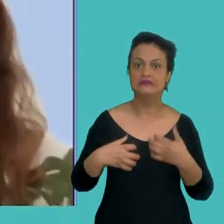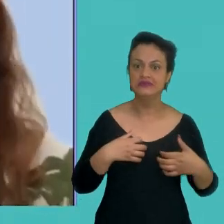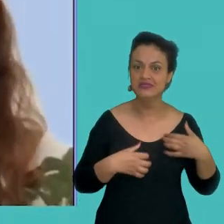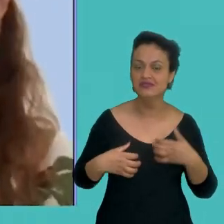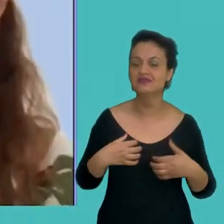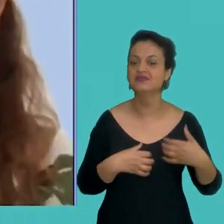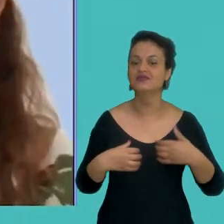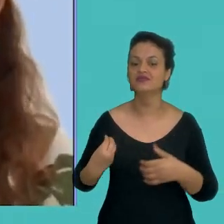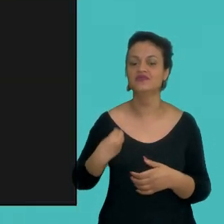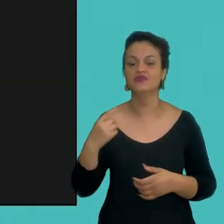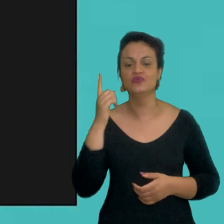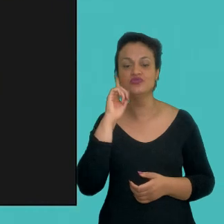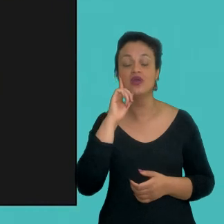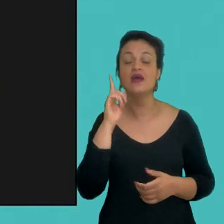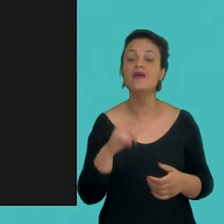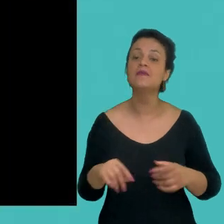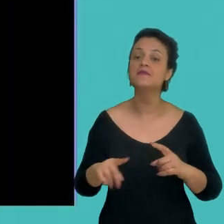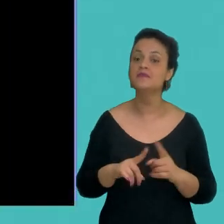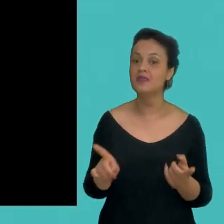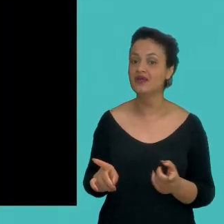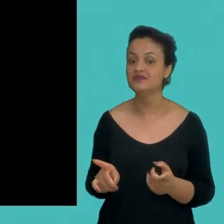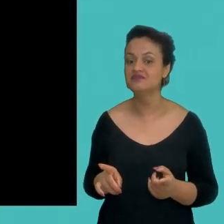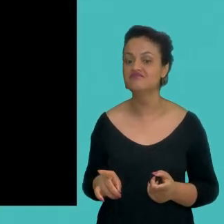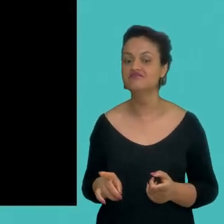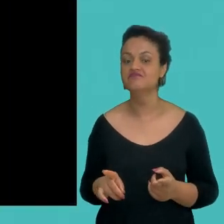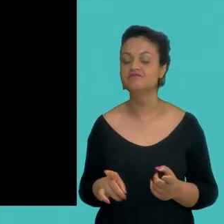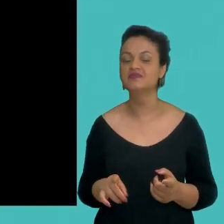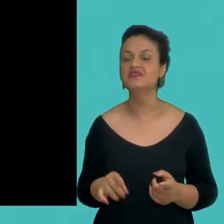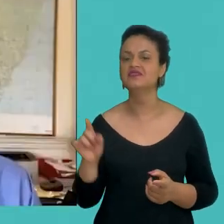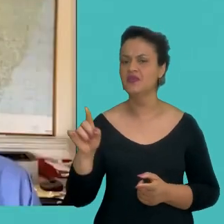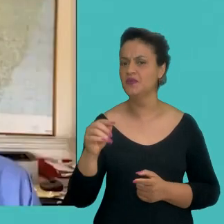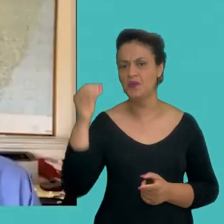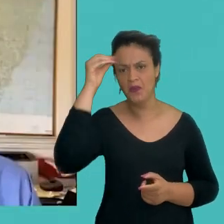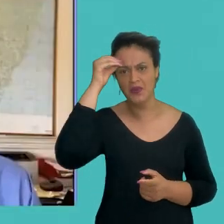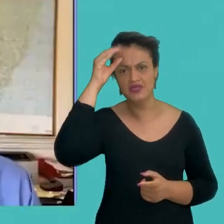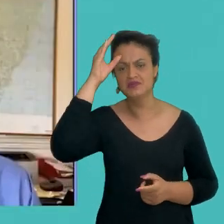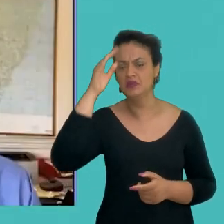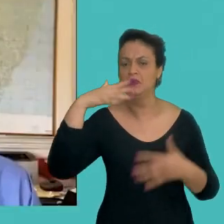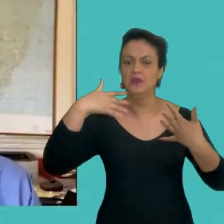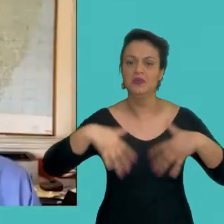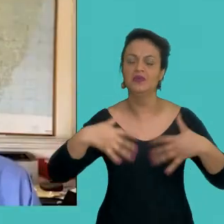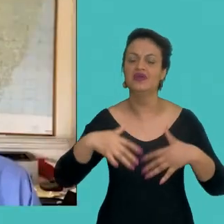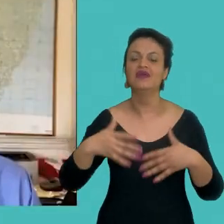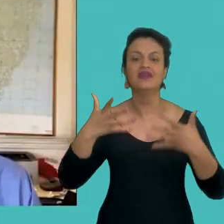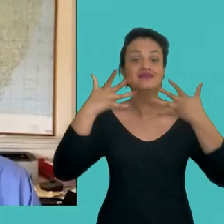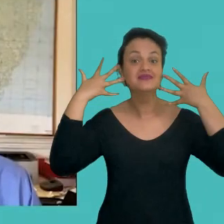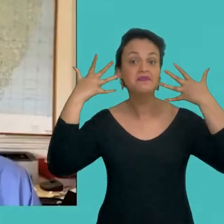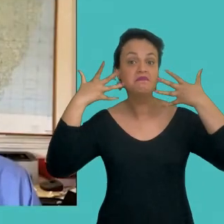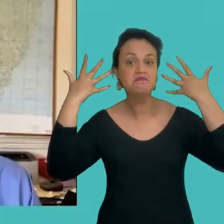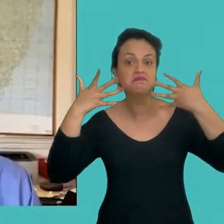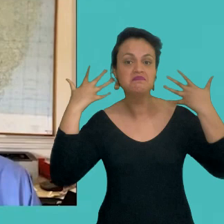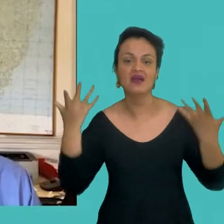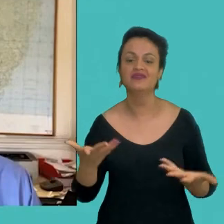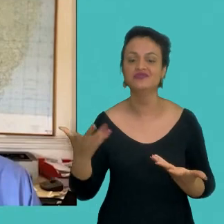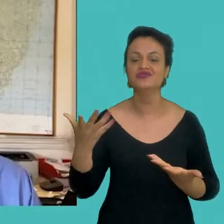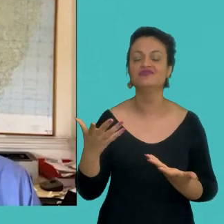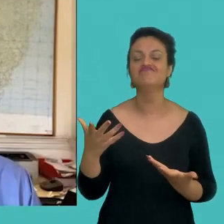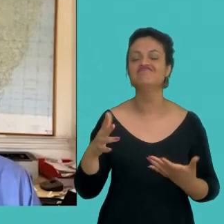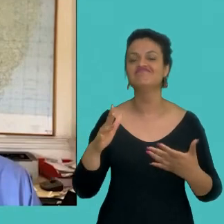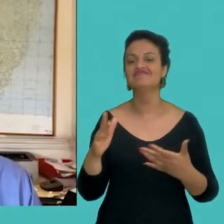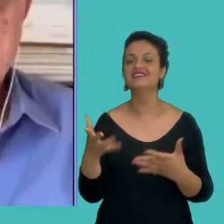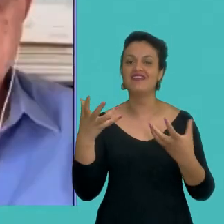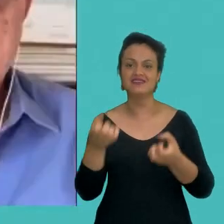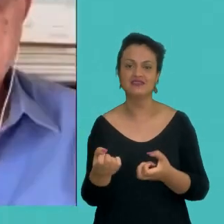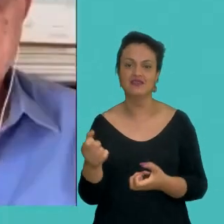nos afligem no dia a dia, mas também porque tem um conhecimento enorme, uma simpatia e